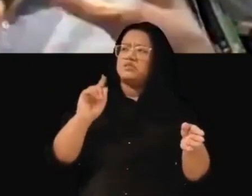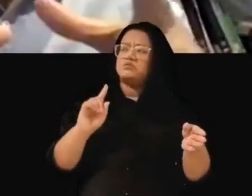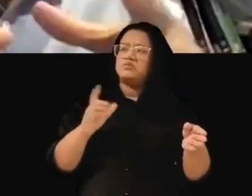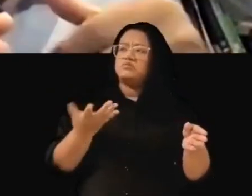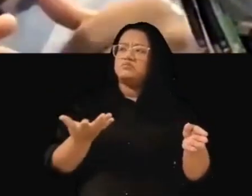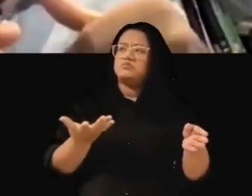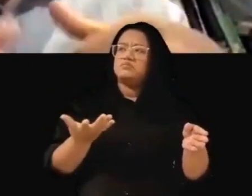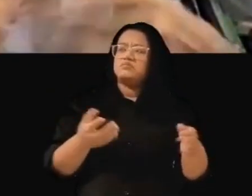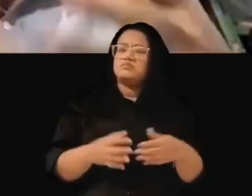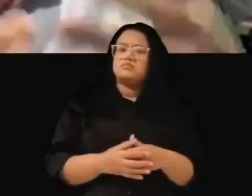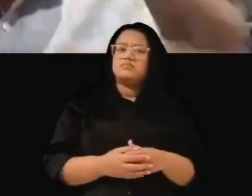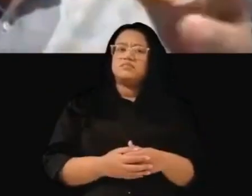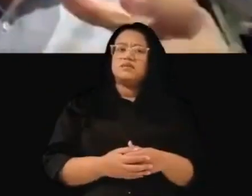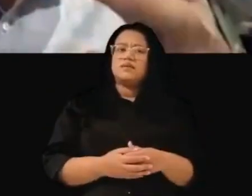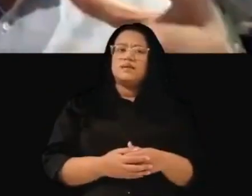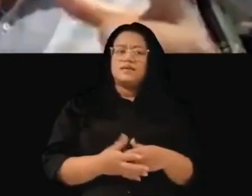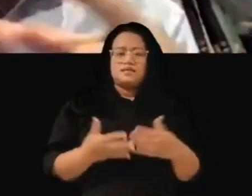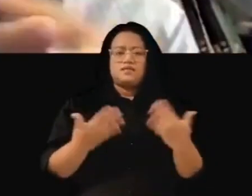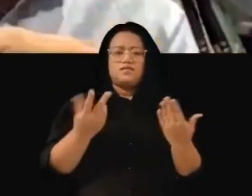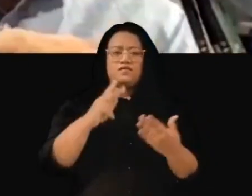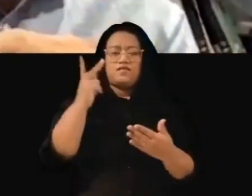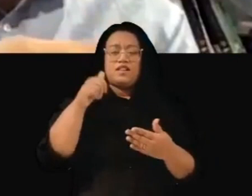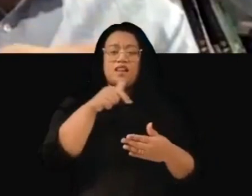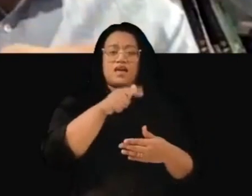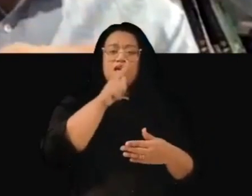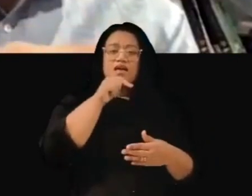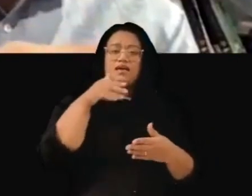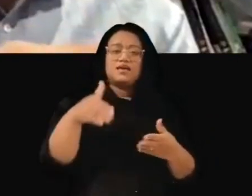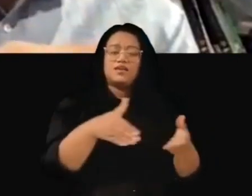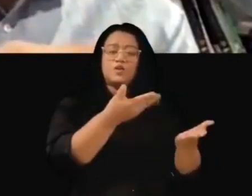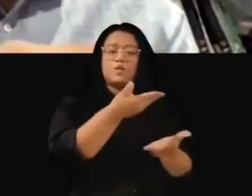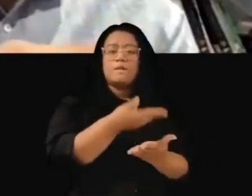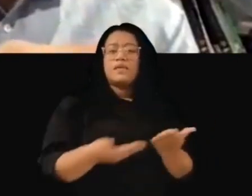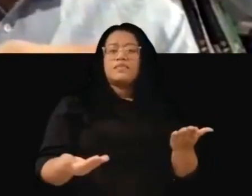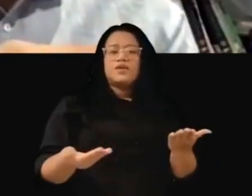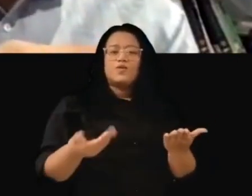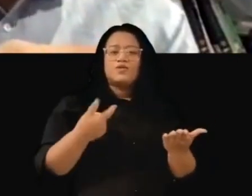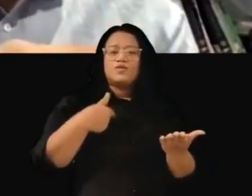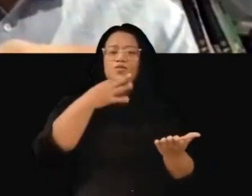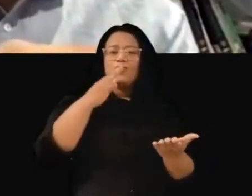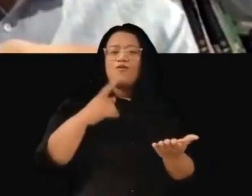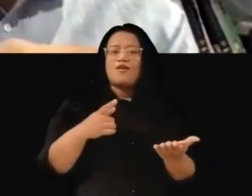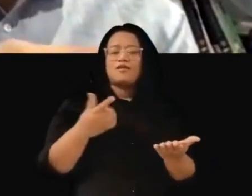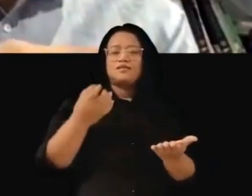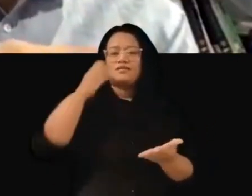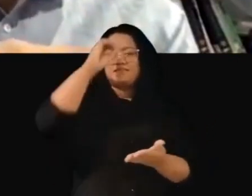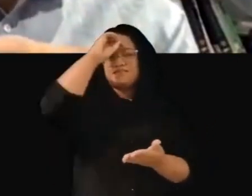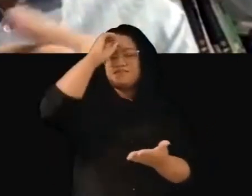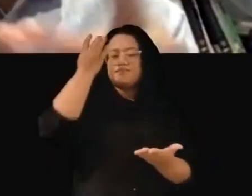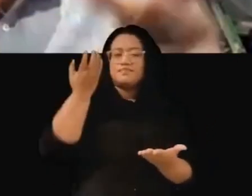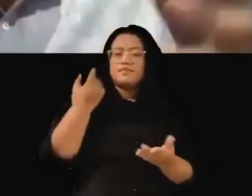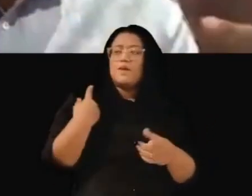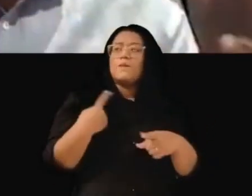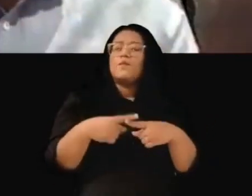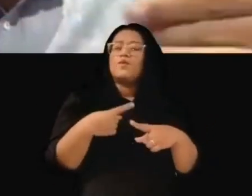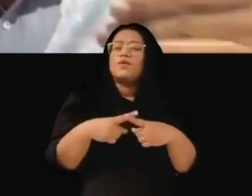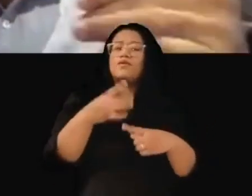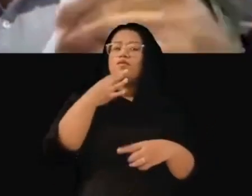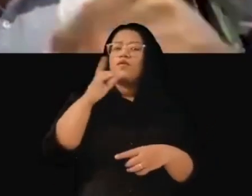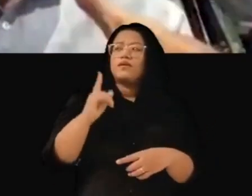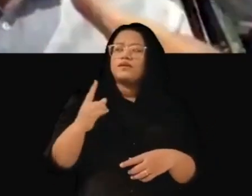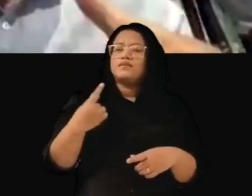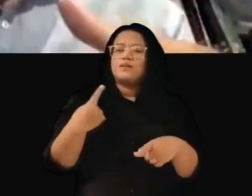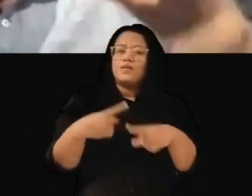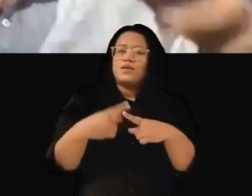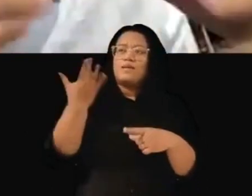Como valorar, né, alguém que perde um rio? Essa é uma questão que parece fundamental. E ele dizia, eu não conheço mais porque o período